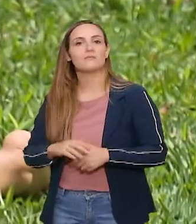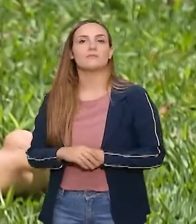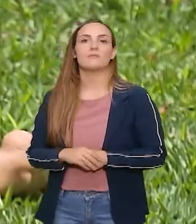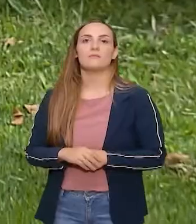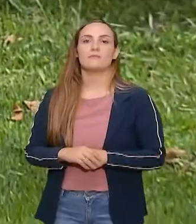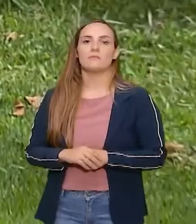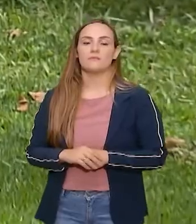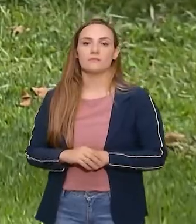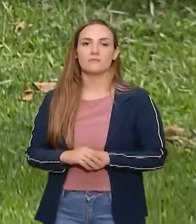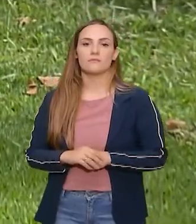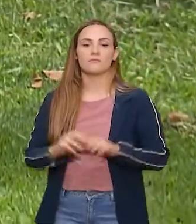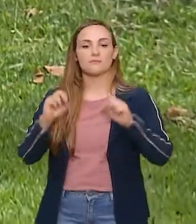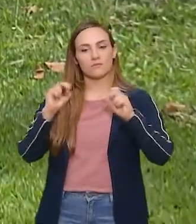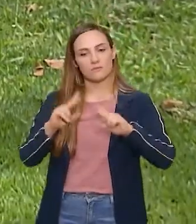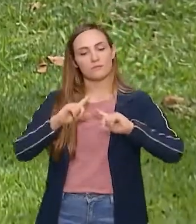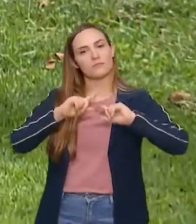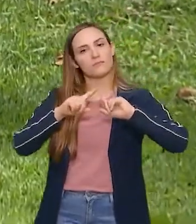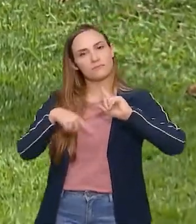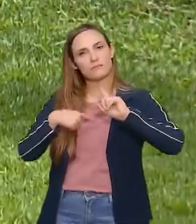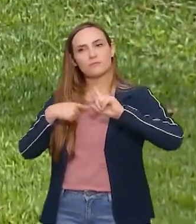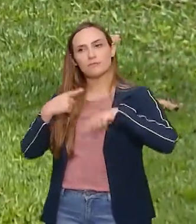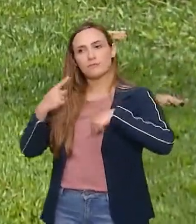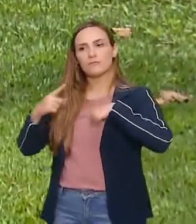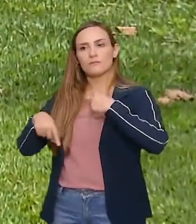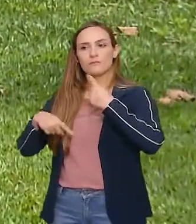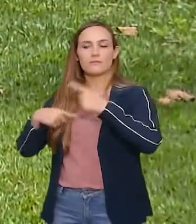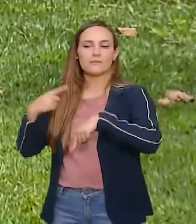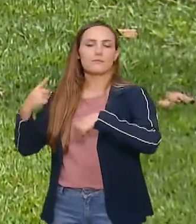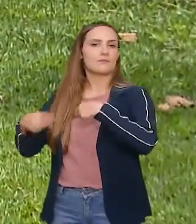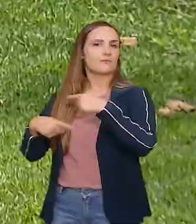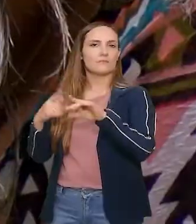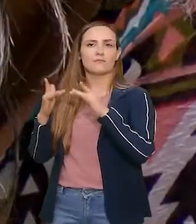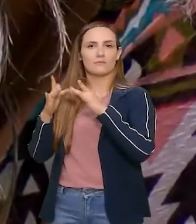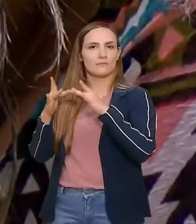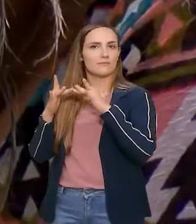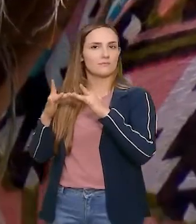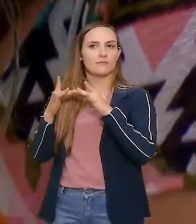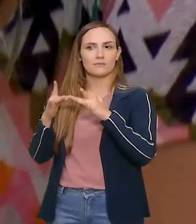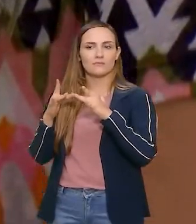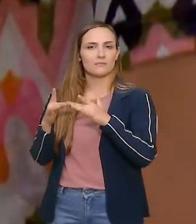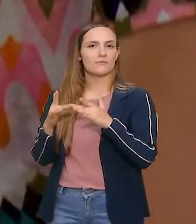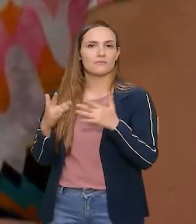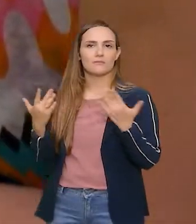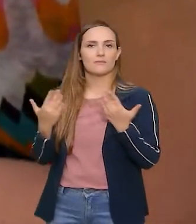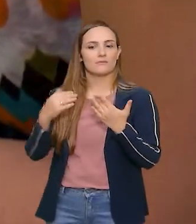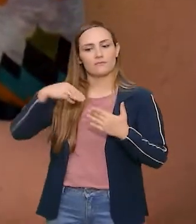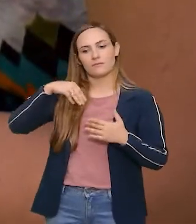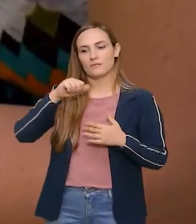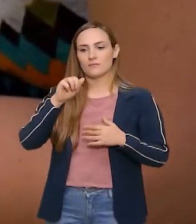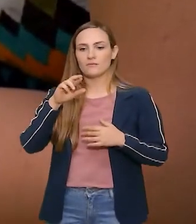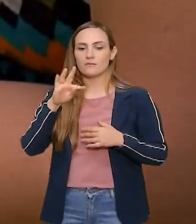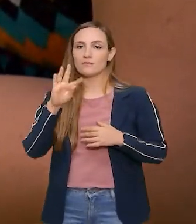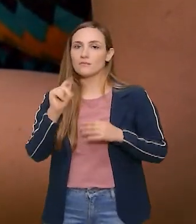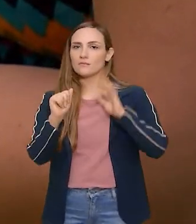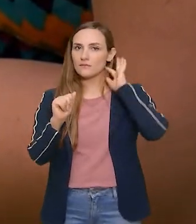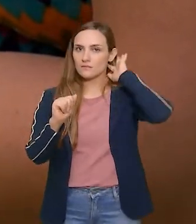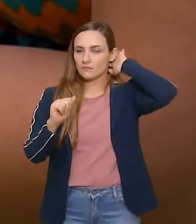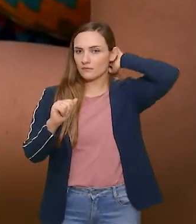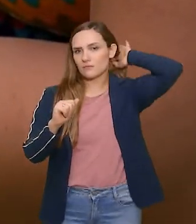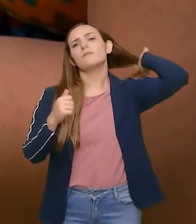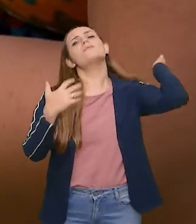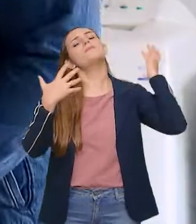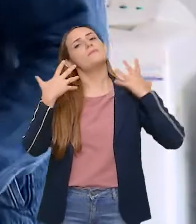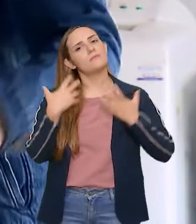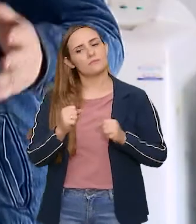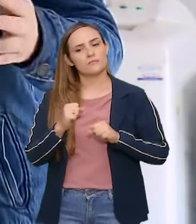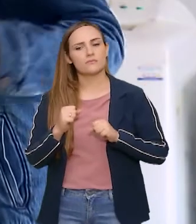o Feroz até ele ser definitivamente adotado. Só que os dias foram passando e a convivência mudou o